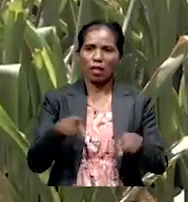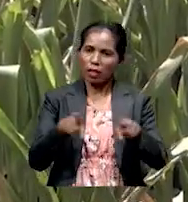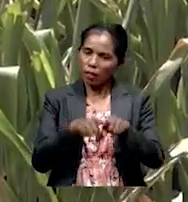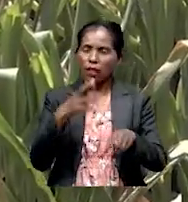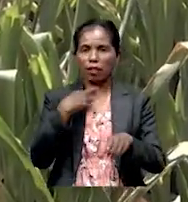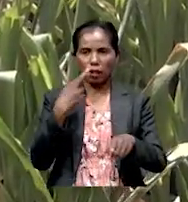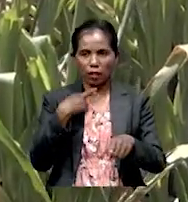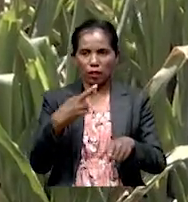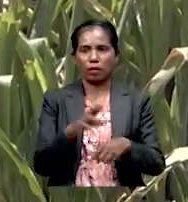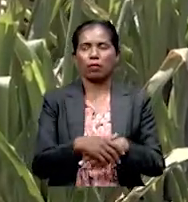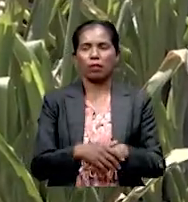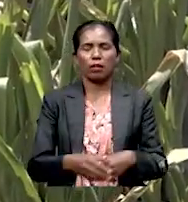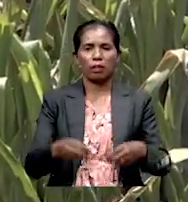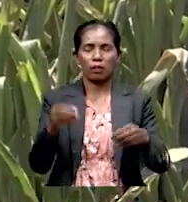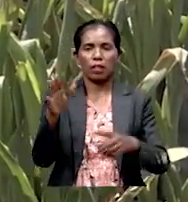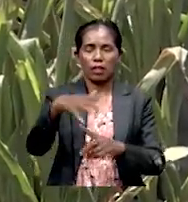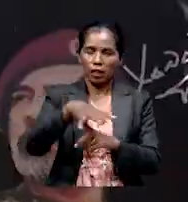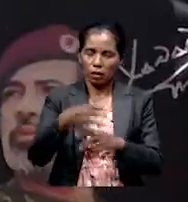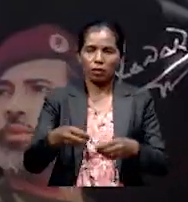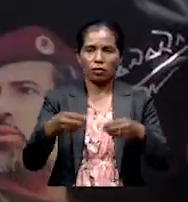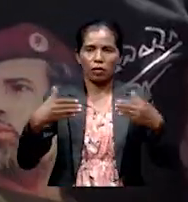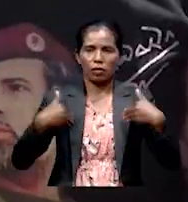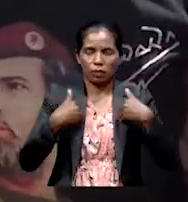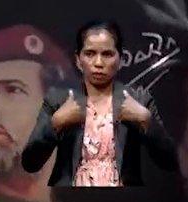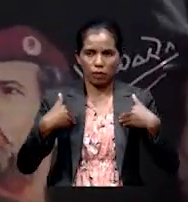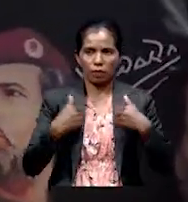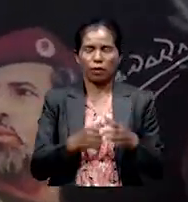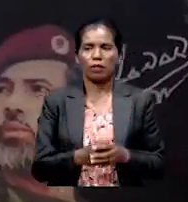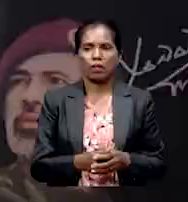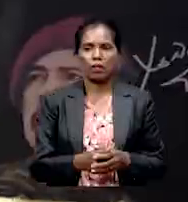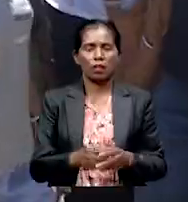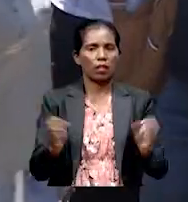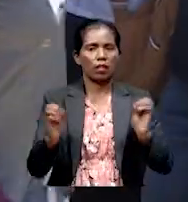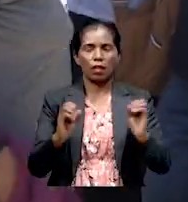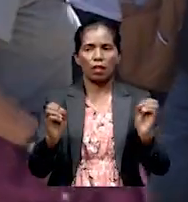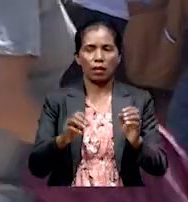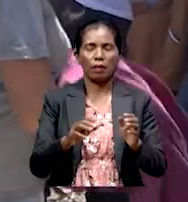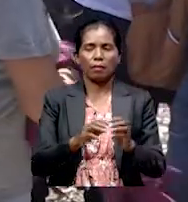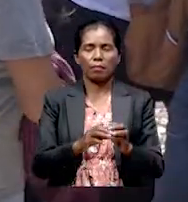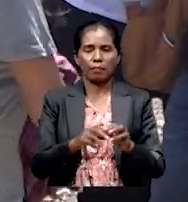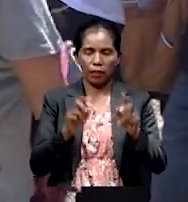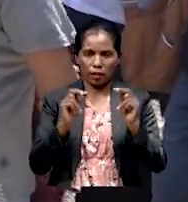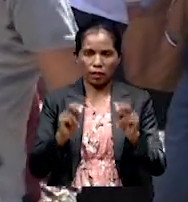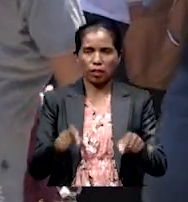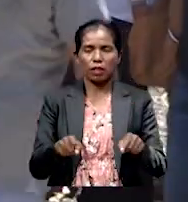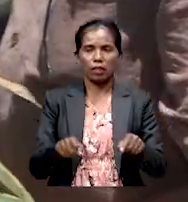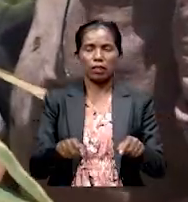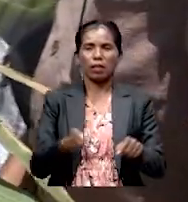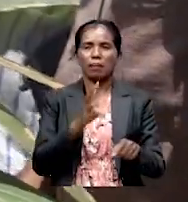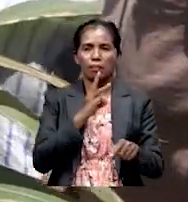nia tahane bele foba e animal. E por rotina lá do precisa be neve itare dia que teve só em